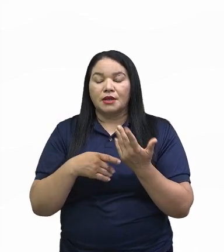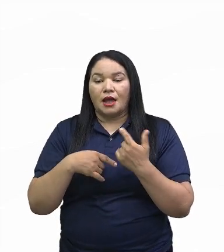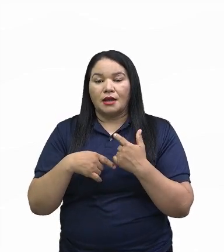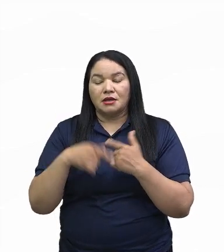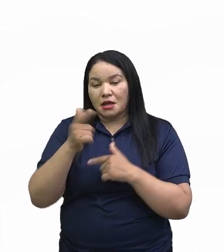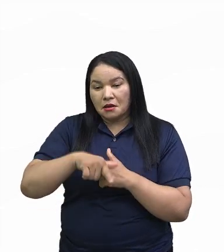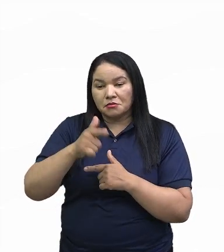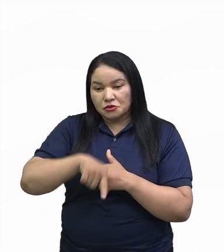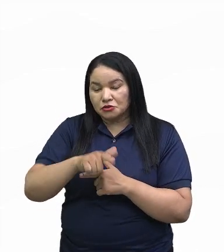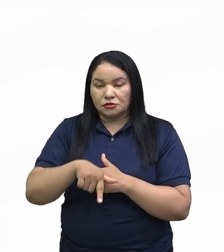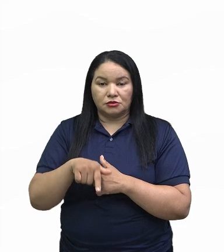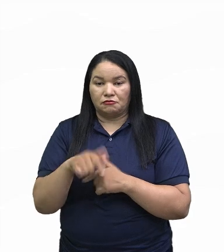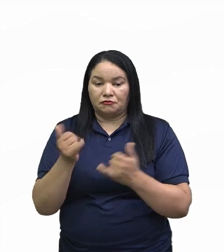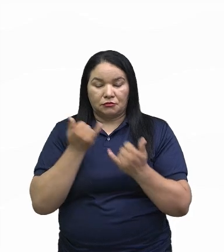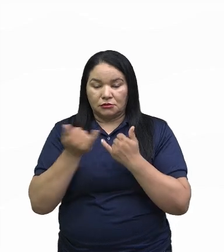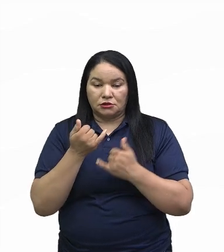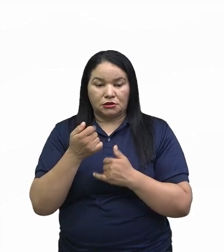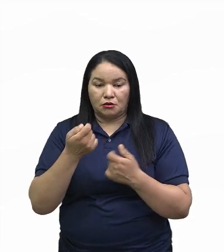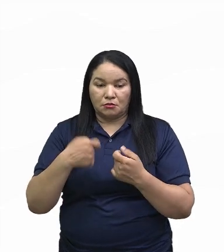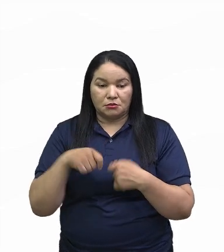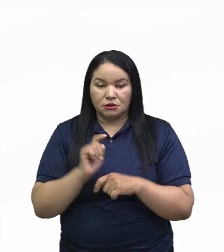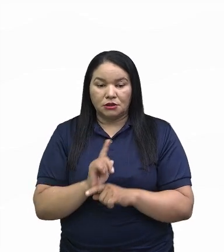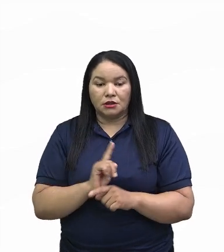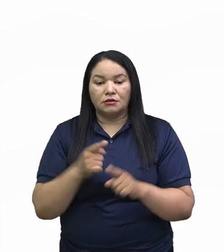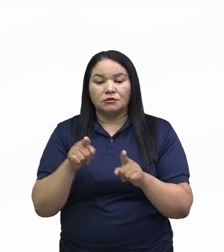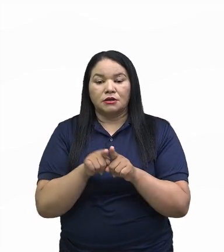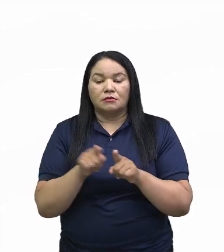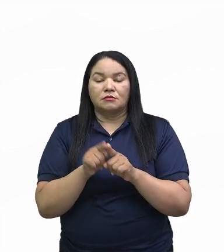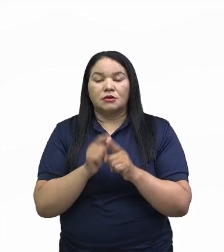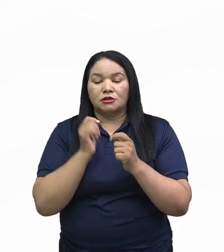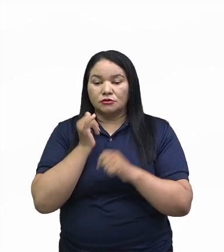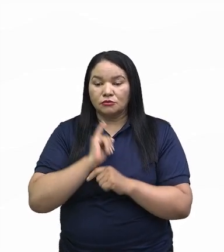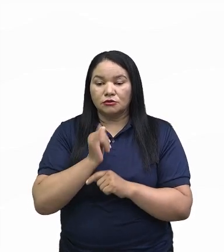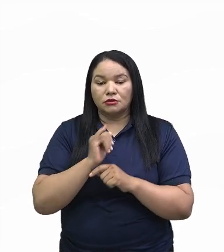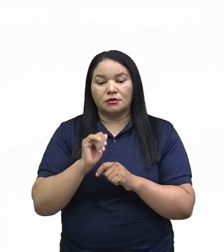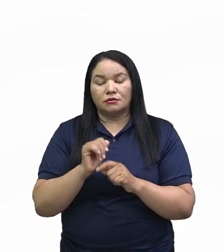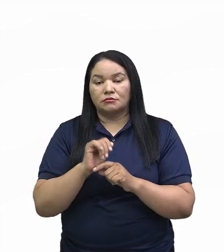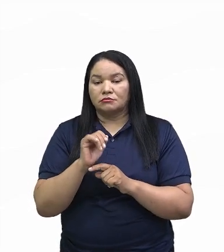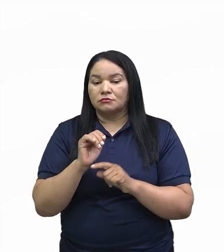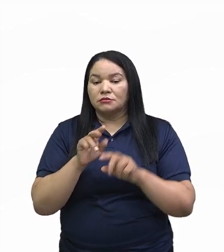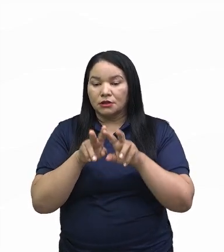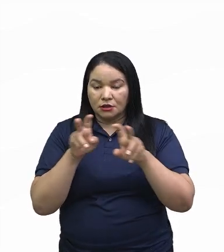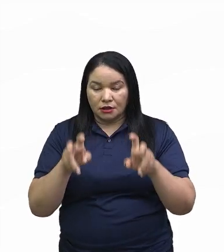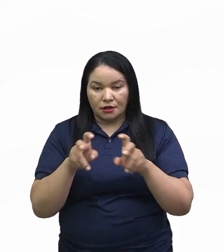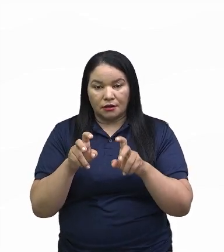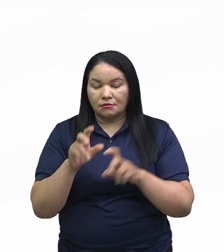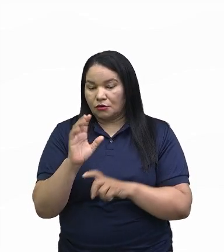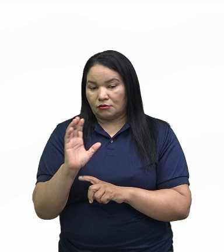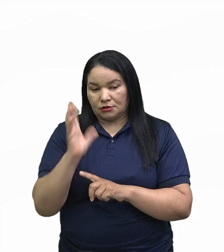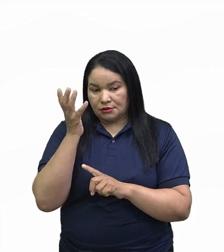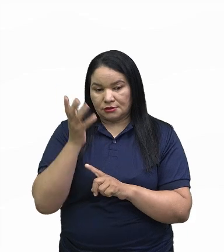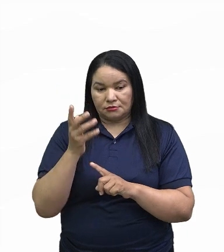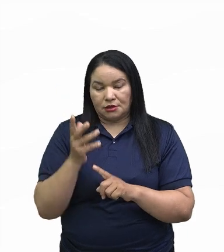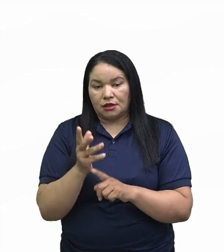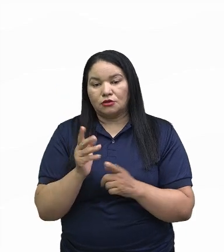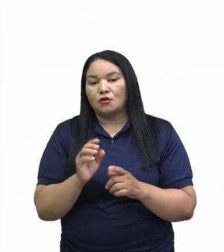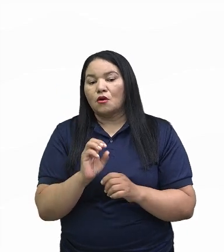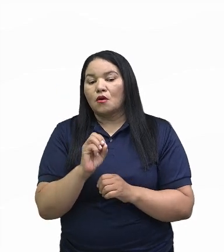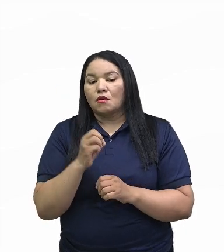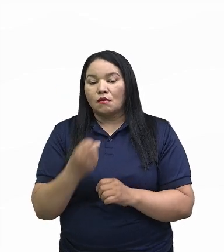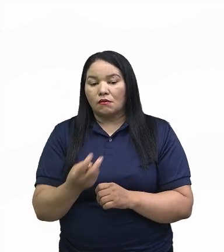contar de maneira clara e objetiva os pontos importantes sobre o assunto que ele está escrevendo,